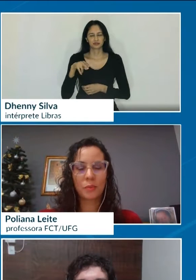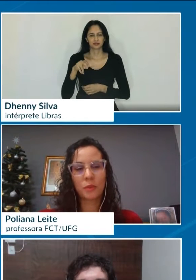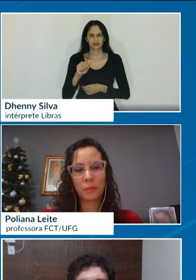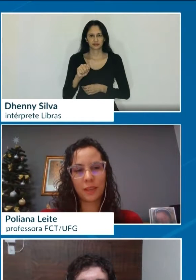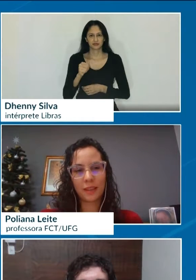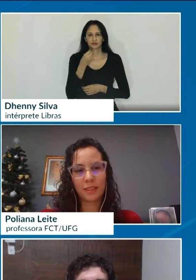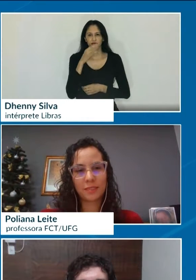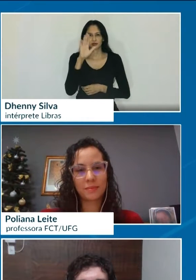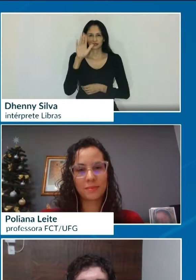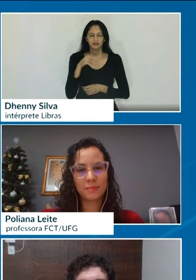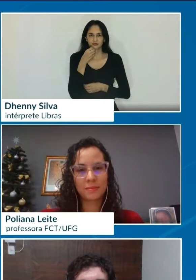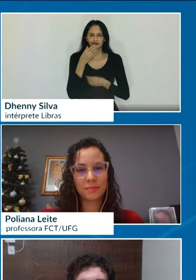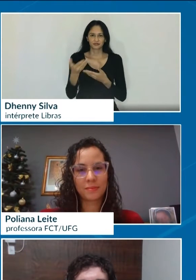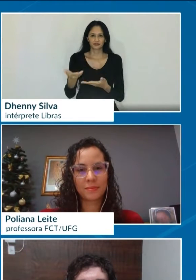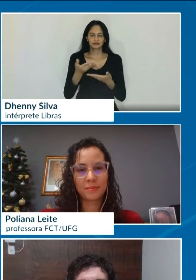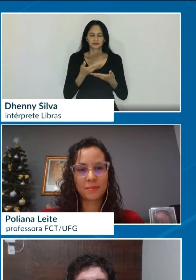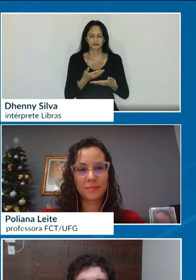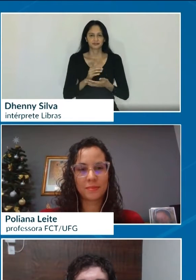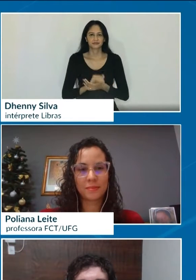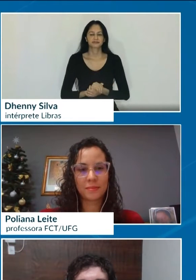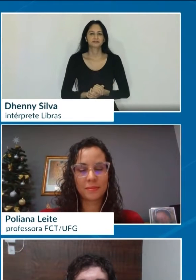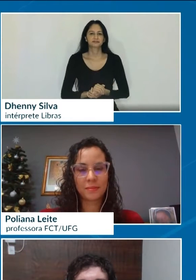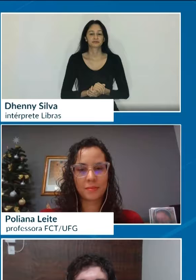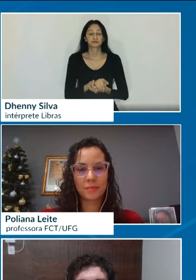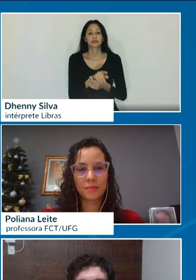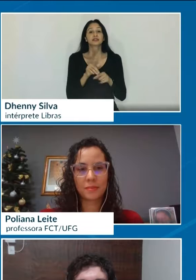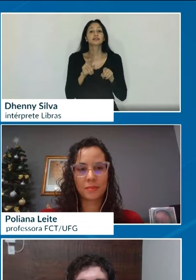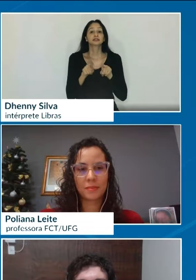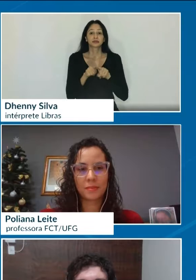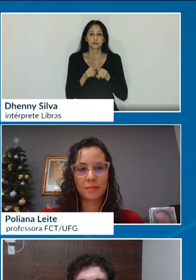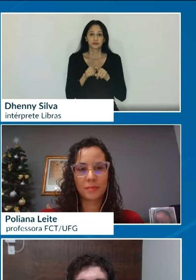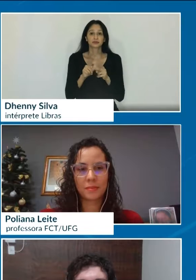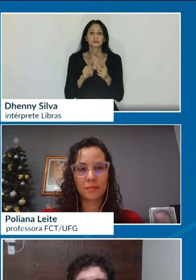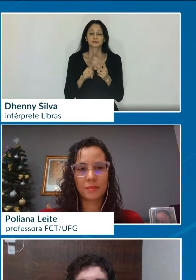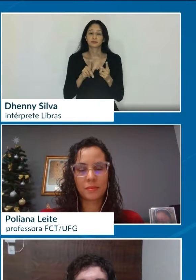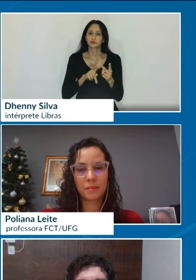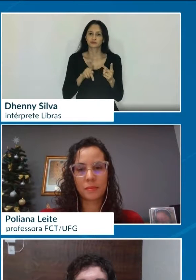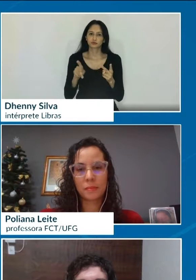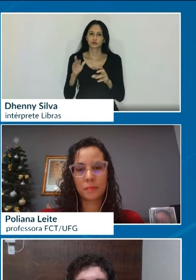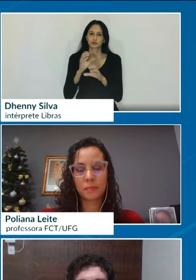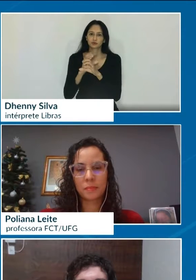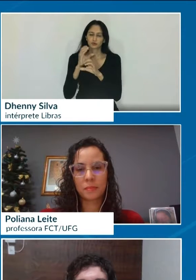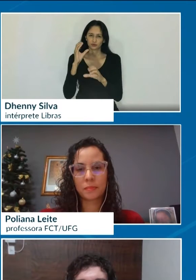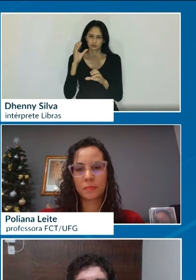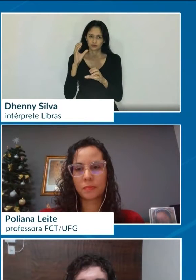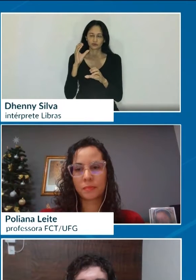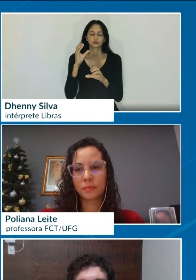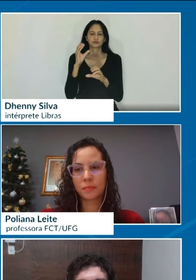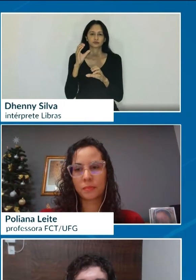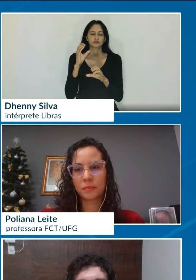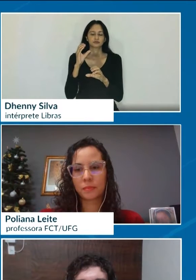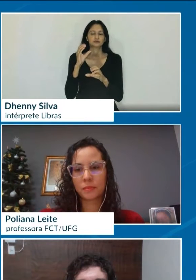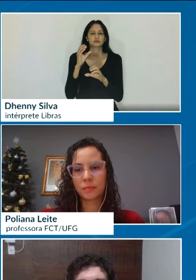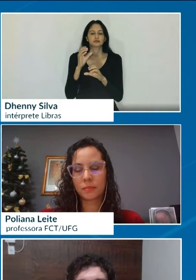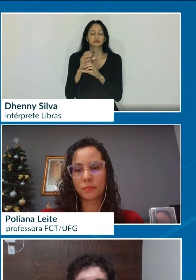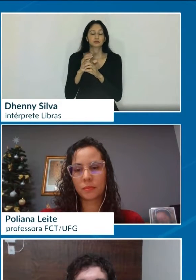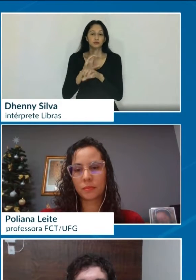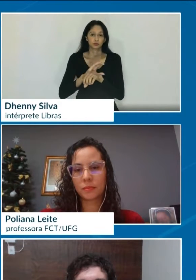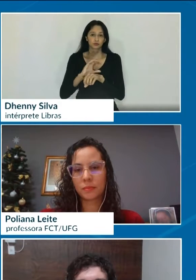tarde, Marcelo, muito obrigada. Junto com a Poliana, nós temos também o professor do curso de Engenharia de Transportes, doutor